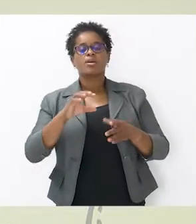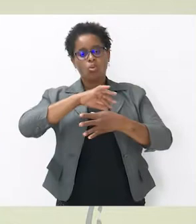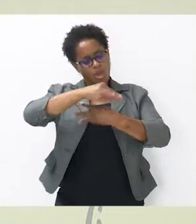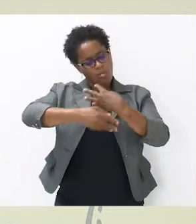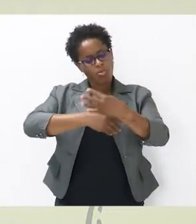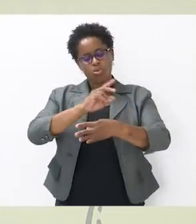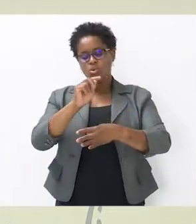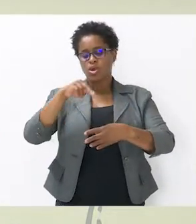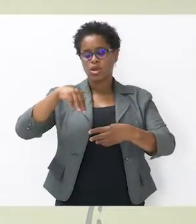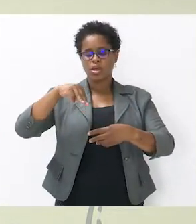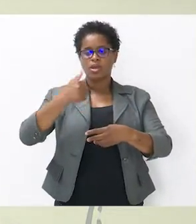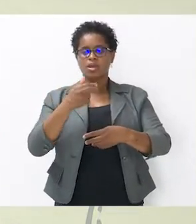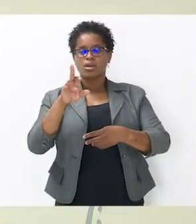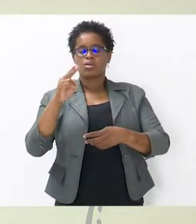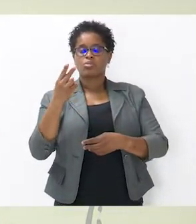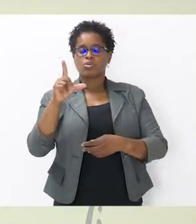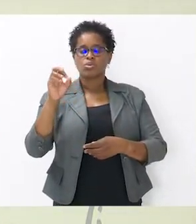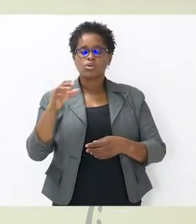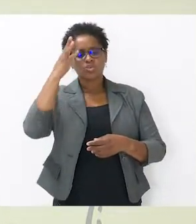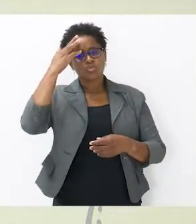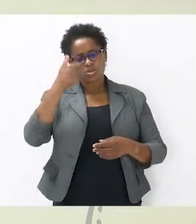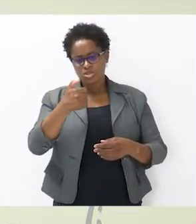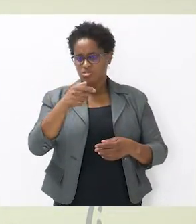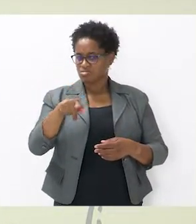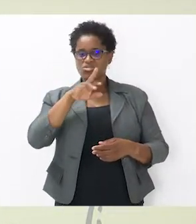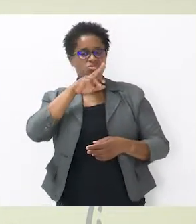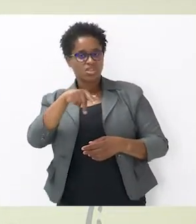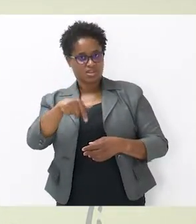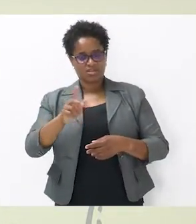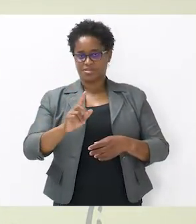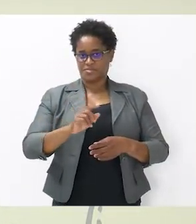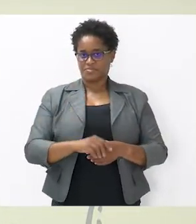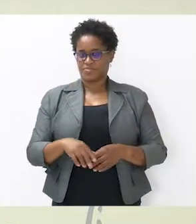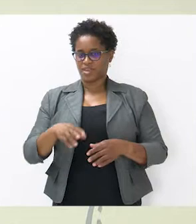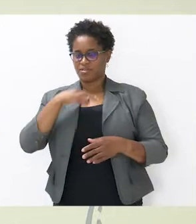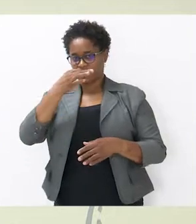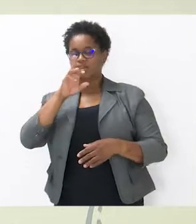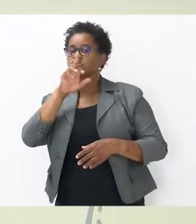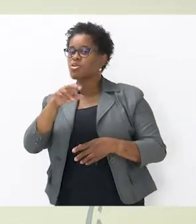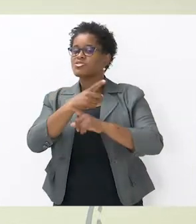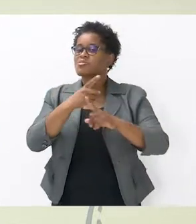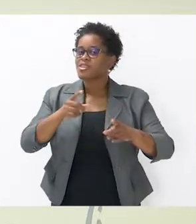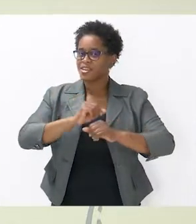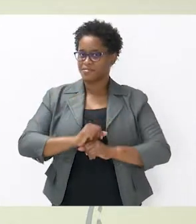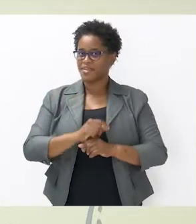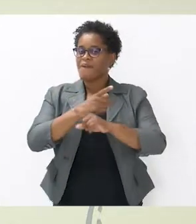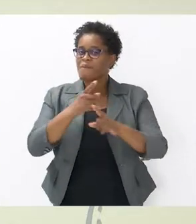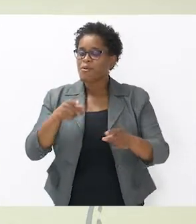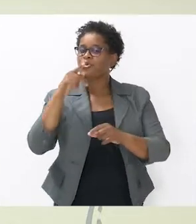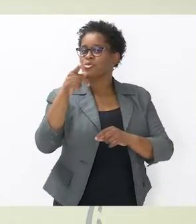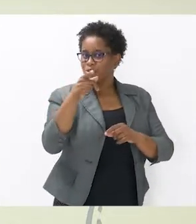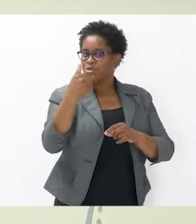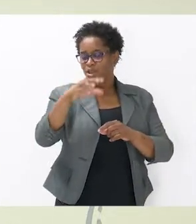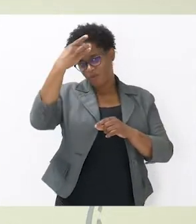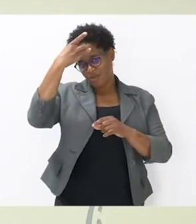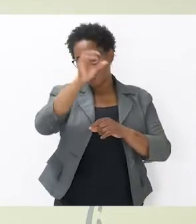o número 5, nós não vamos responder aqui, nós não vamos pôr a resposta. Por quê? Porque tu tens a